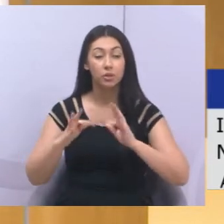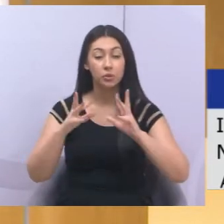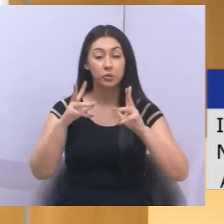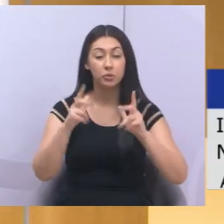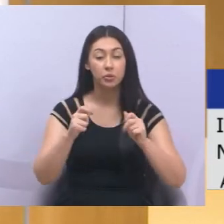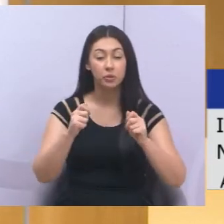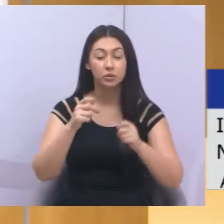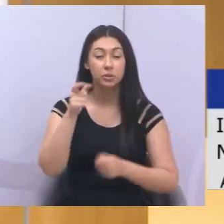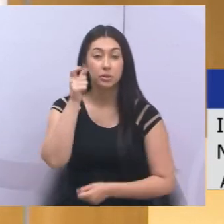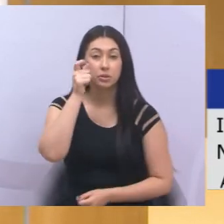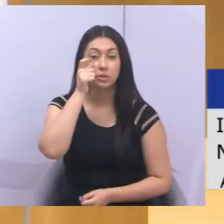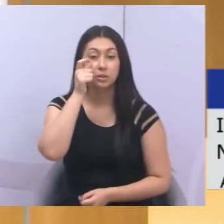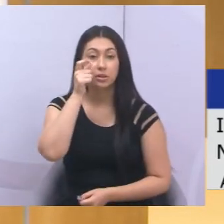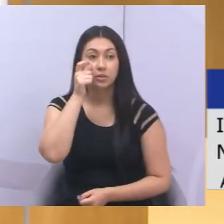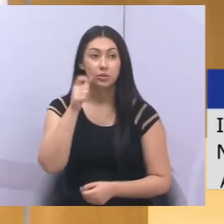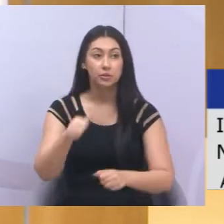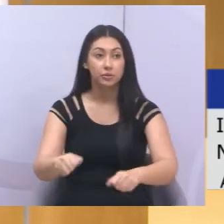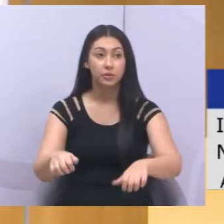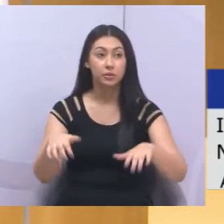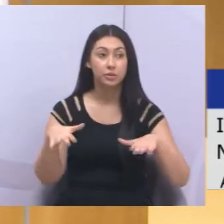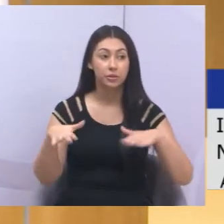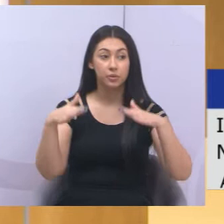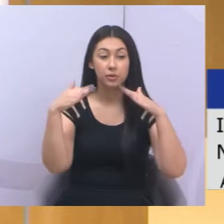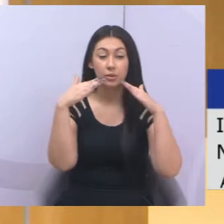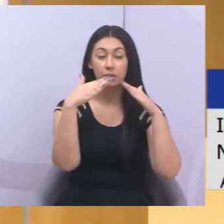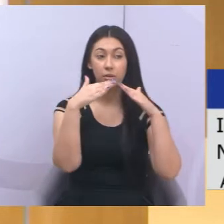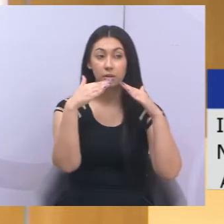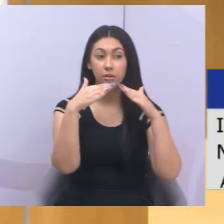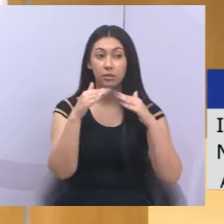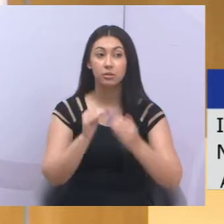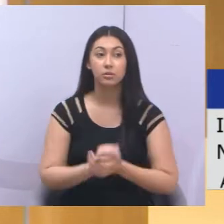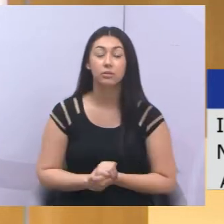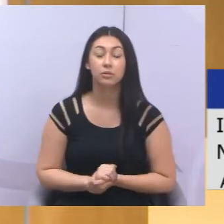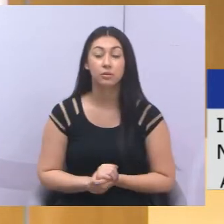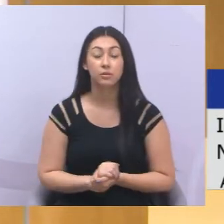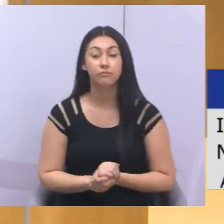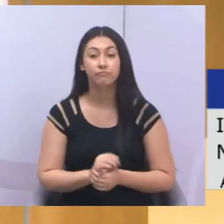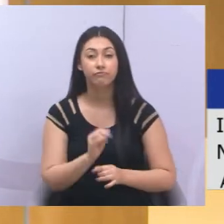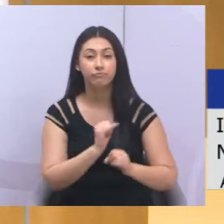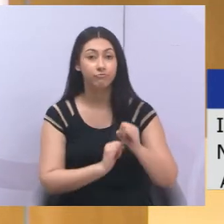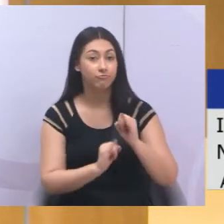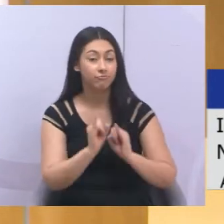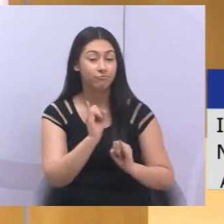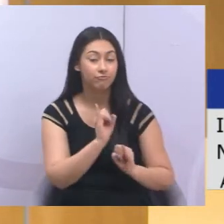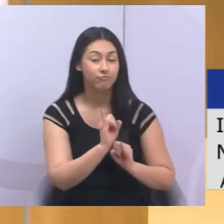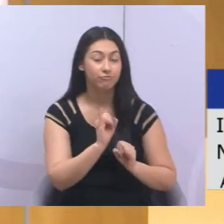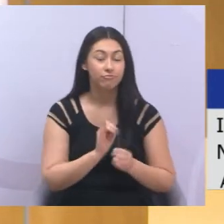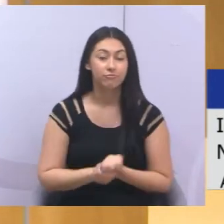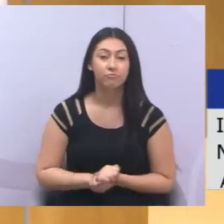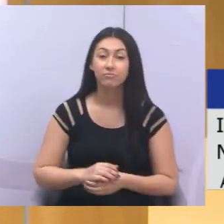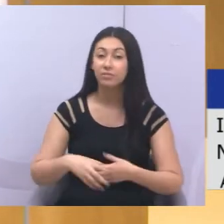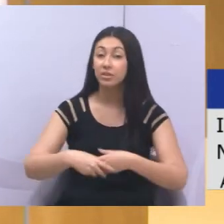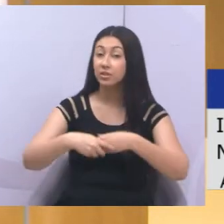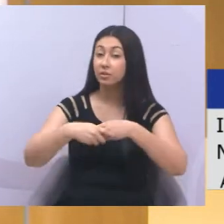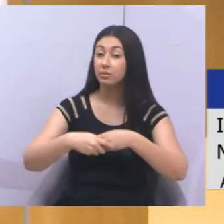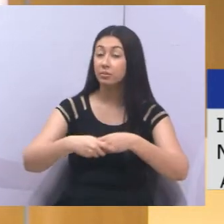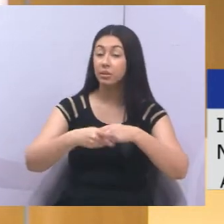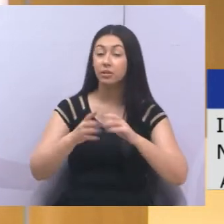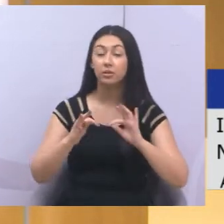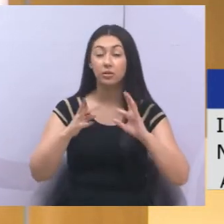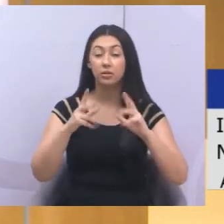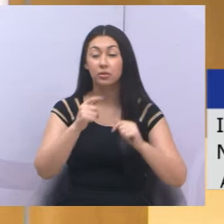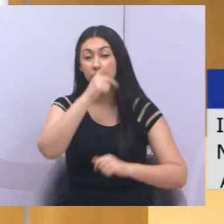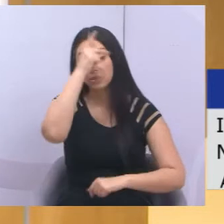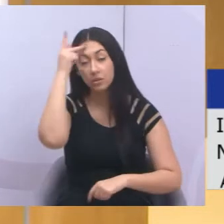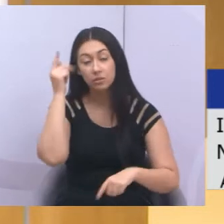estão assistindo essa sessão em casa, estão pela internet, cumprimentar todos os funcionários